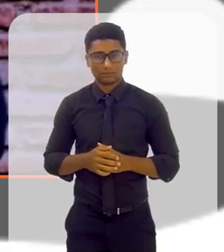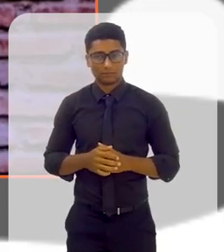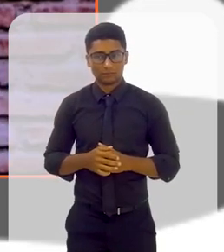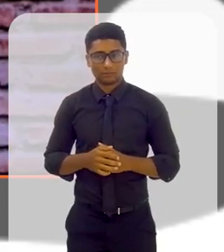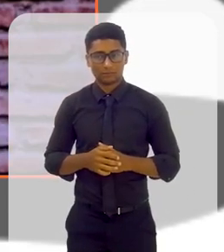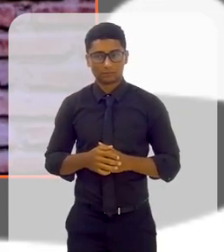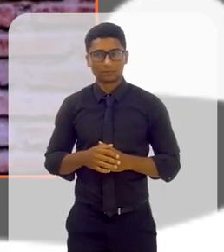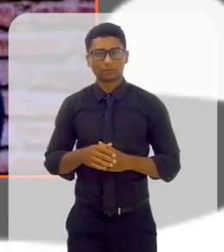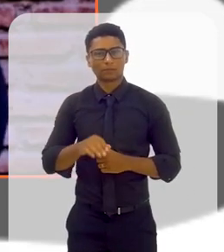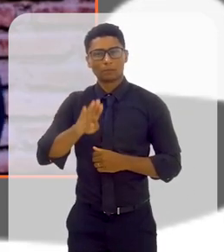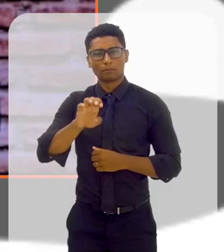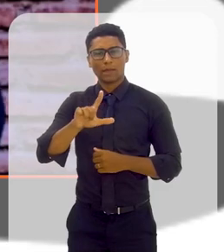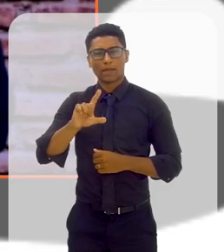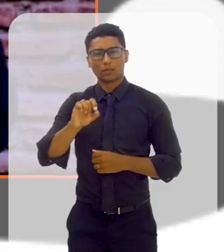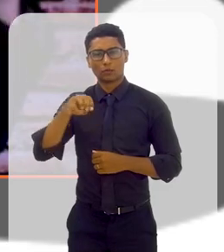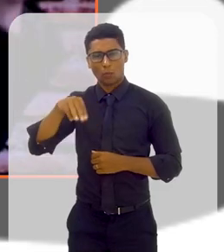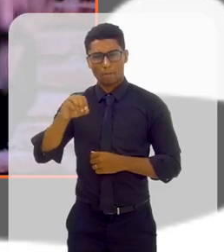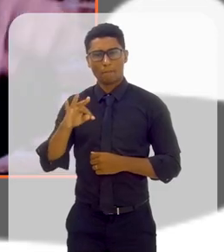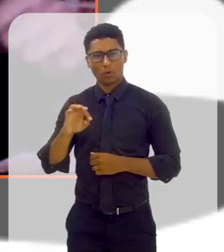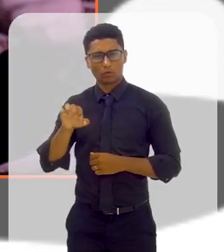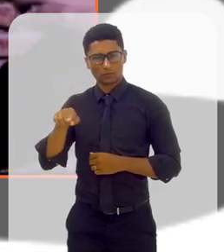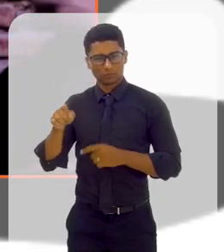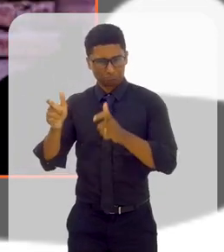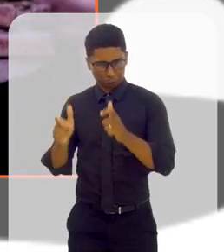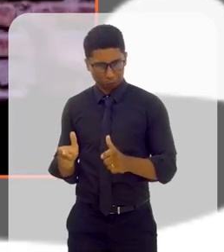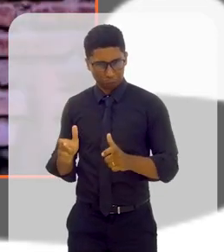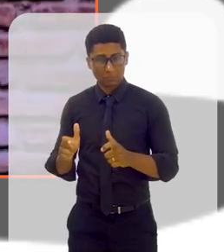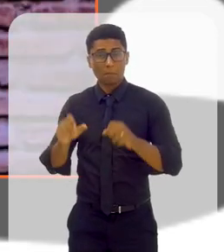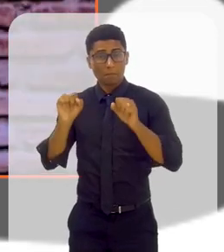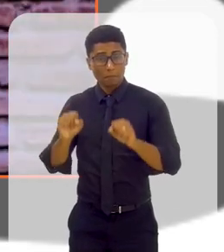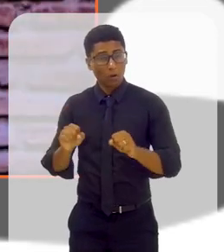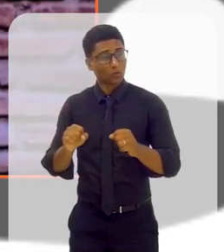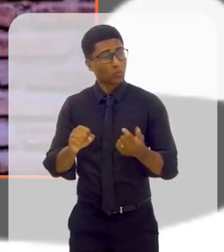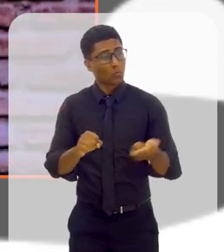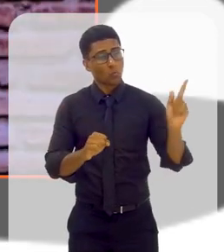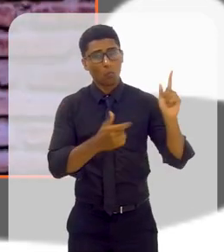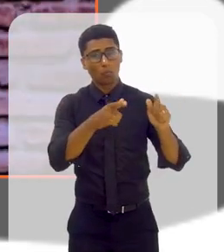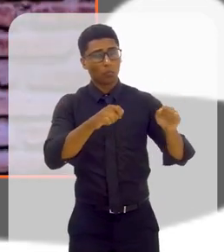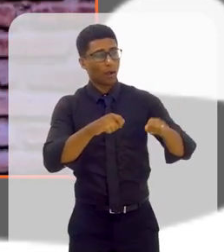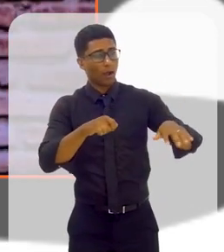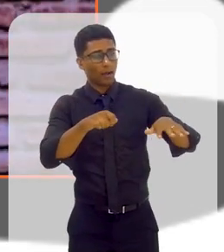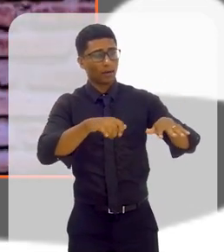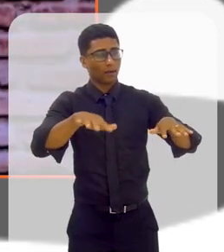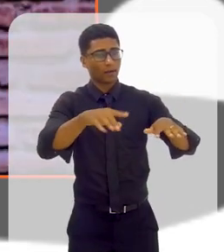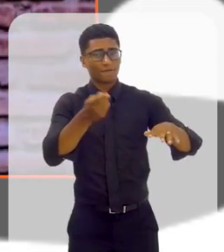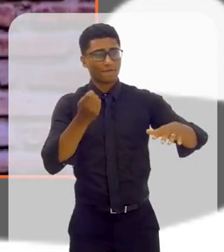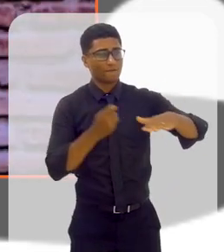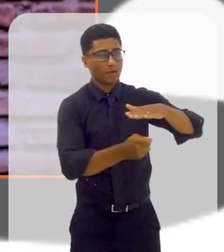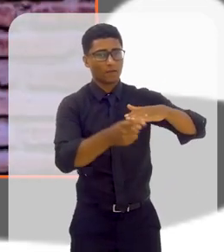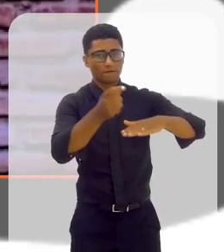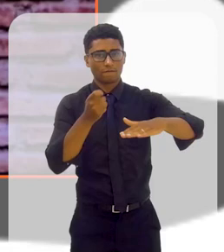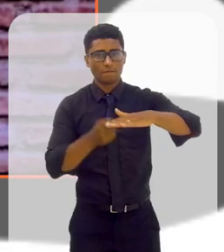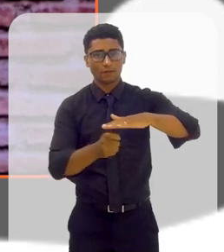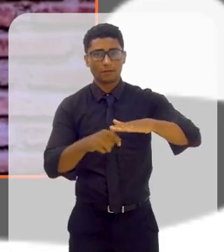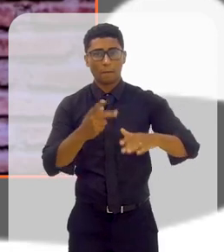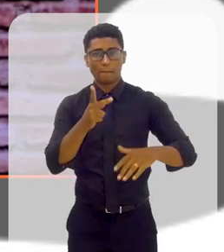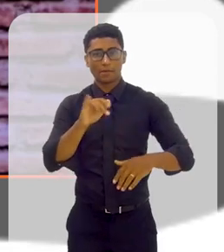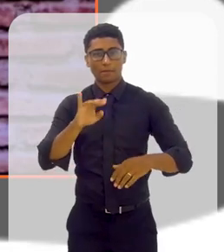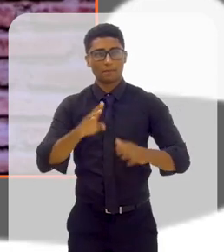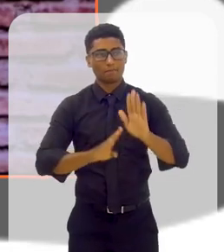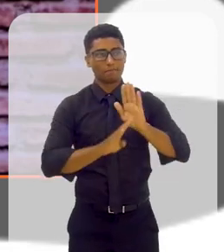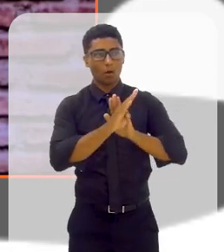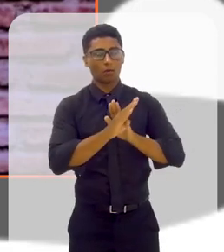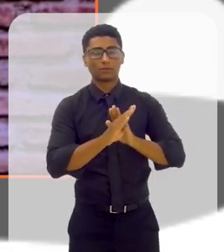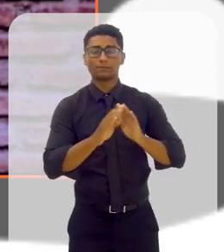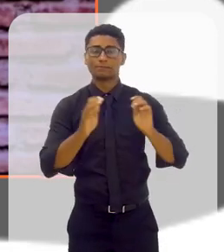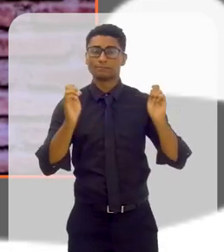Belo Monte, por exemplo, pode ser direcionada para outros setores, permitindo que nós tenhamos um PIB maior. Então, olhar